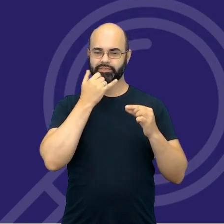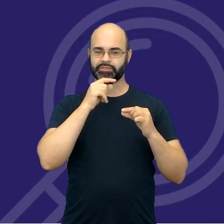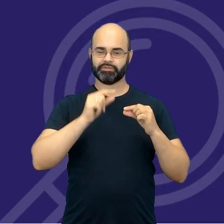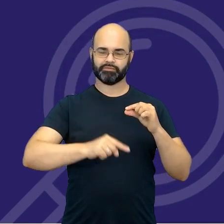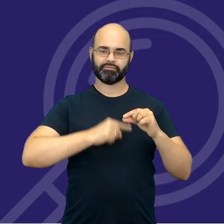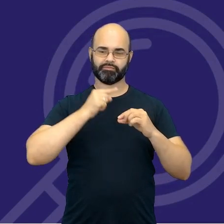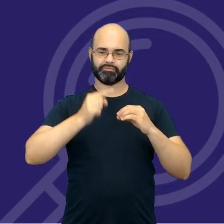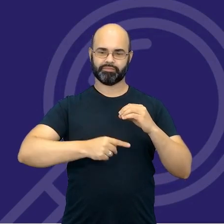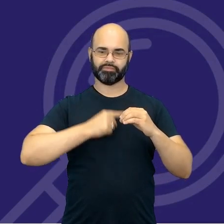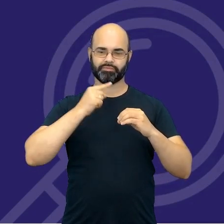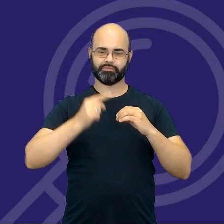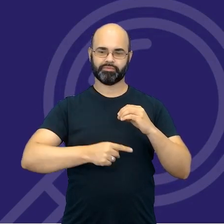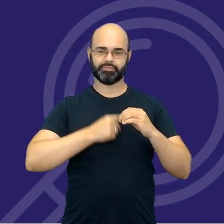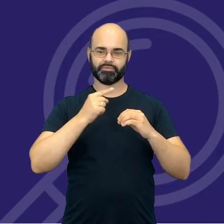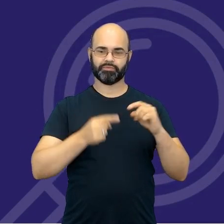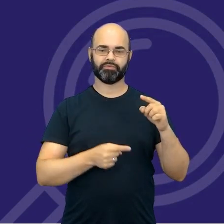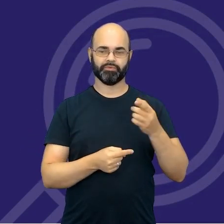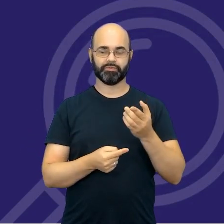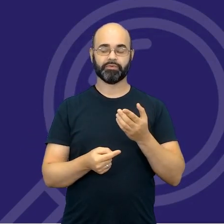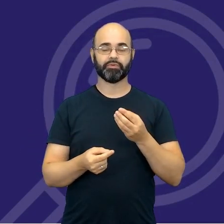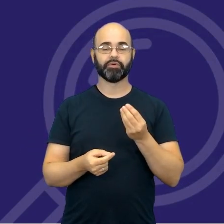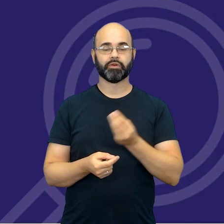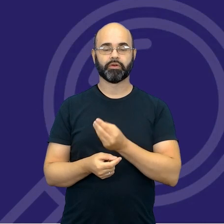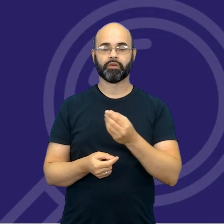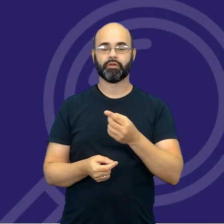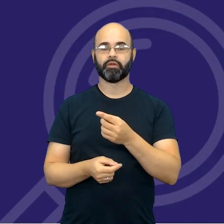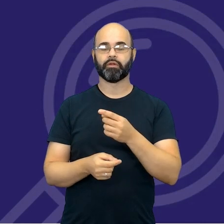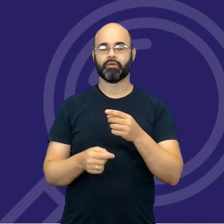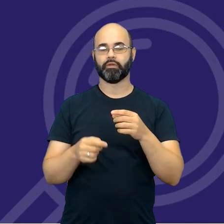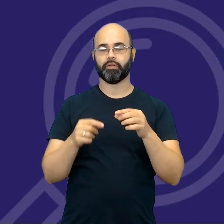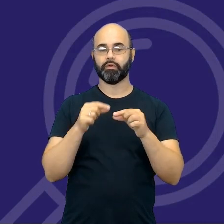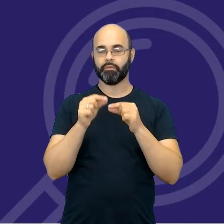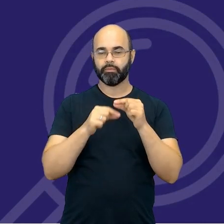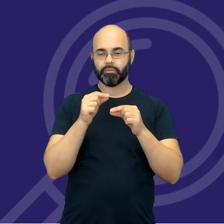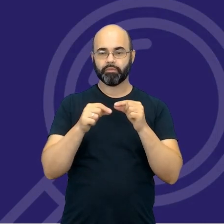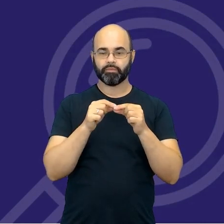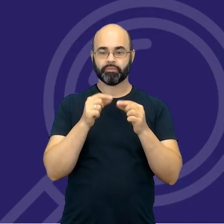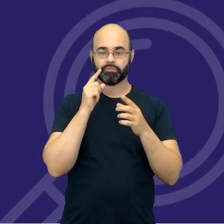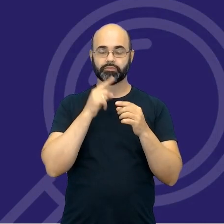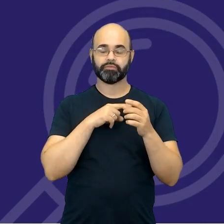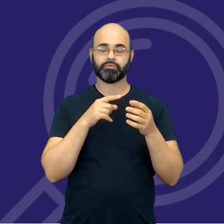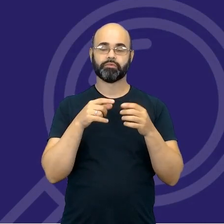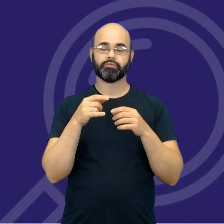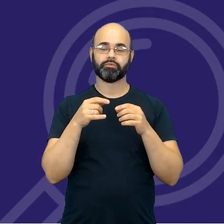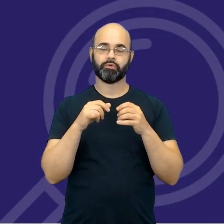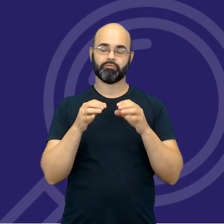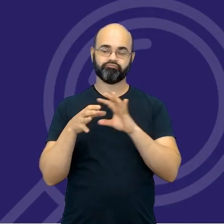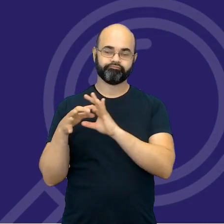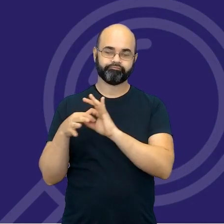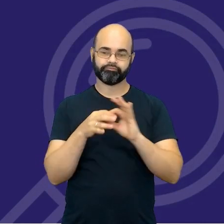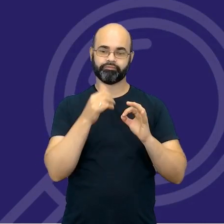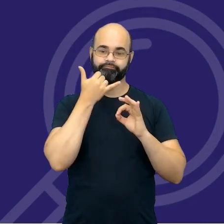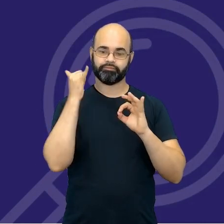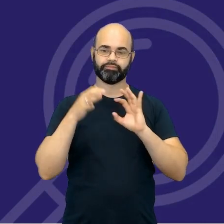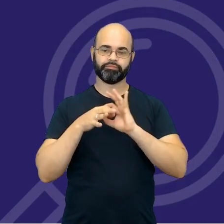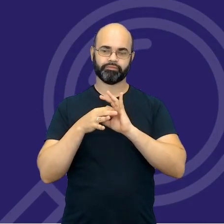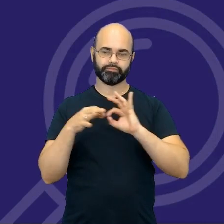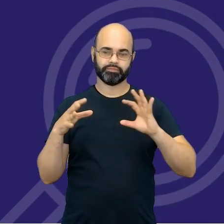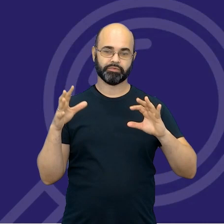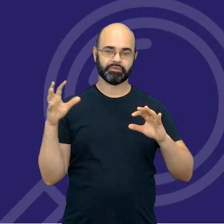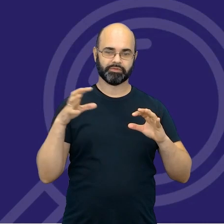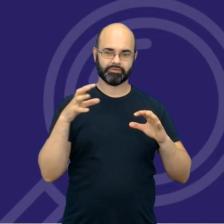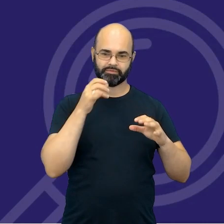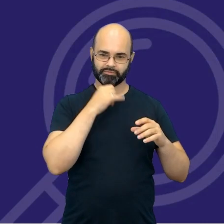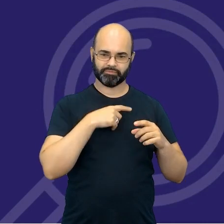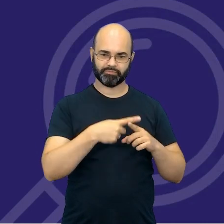disso, fluxo de cargas elétricas ali, né? As correntes elétricas produzem um campo magnético em seu entorno. Assim,